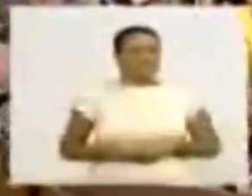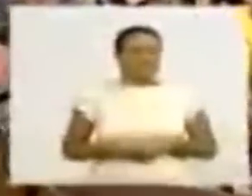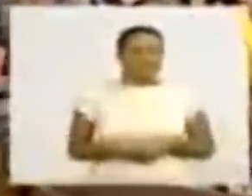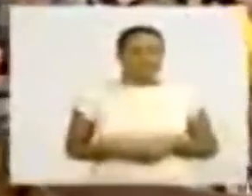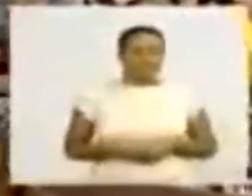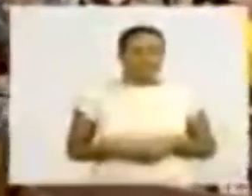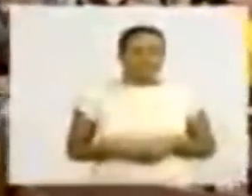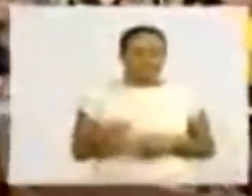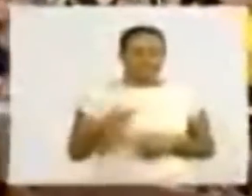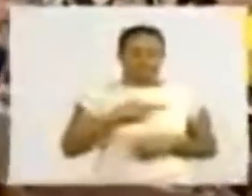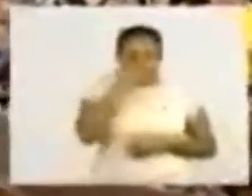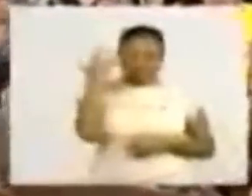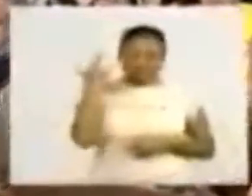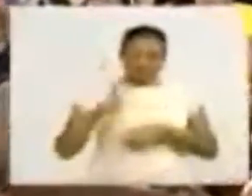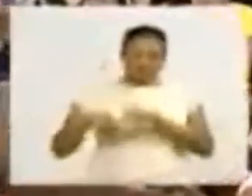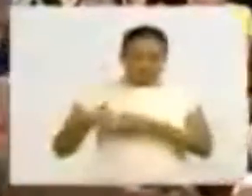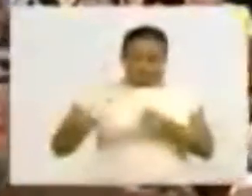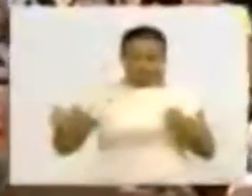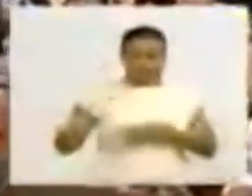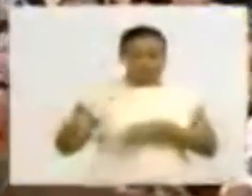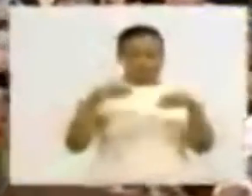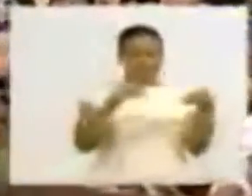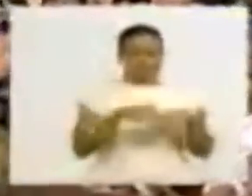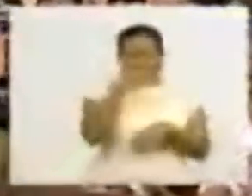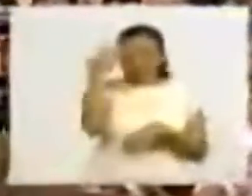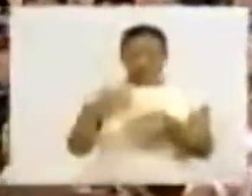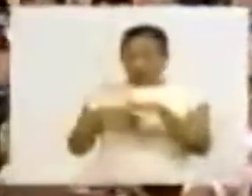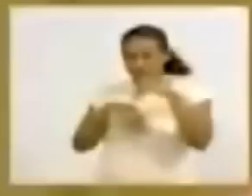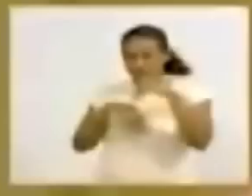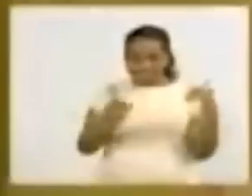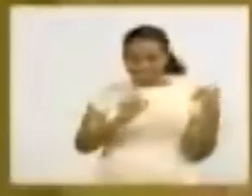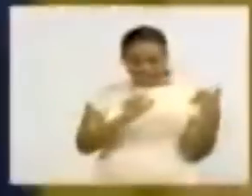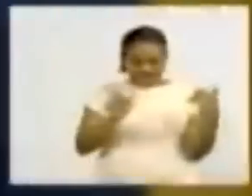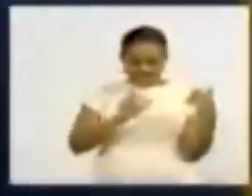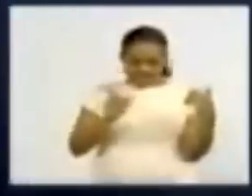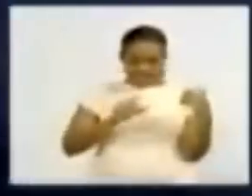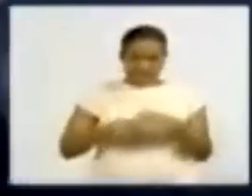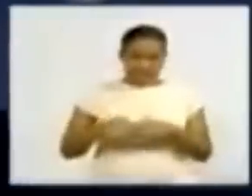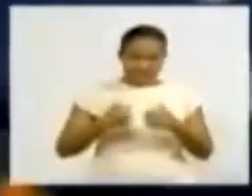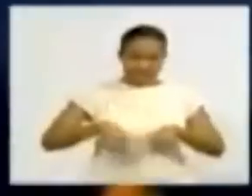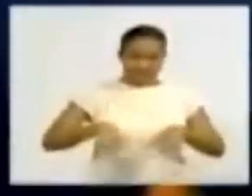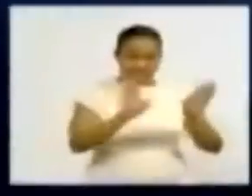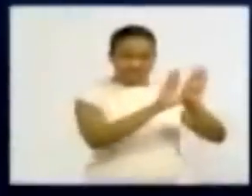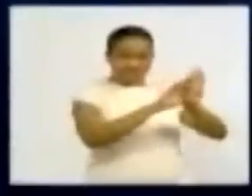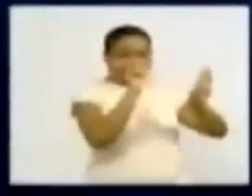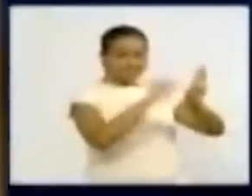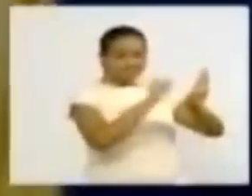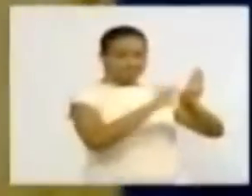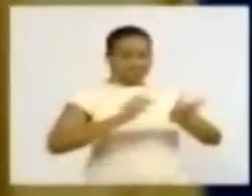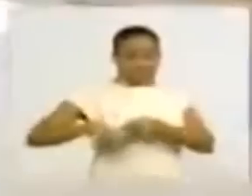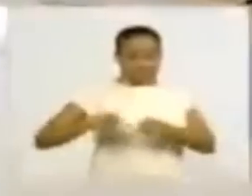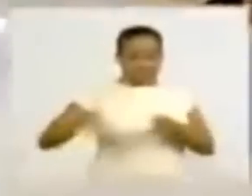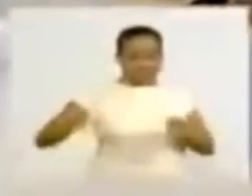Ainda tem aquele sapão atrevido, bicudo, que ainda leva o presente para o aniversariante, né? Nem foi convidado, meu Deus, e está lá na porta com o